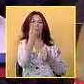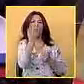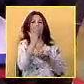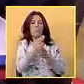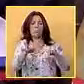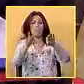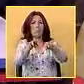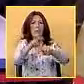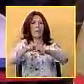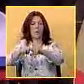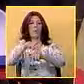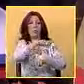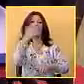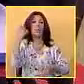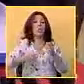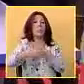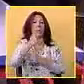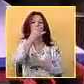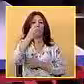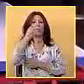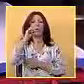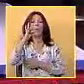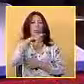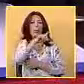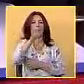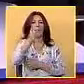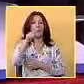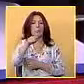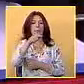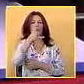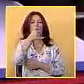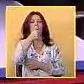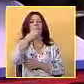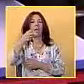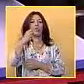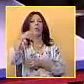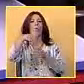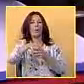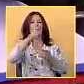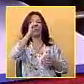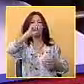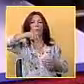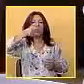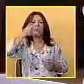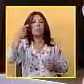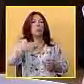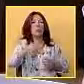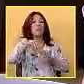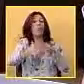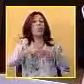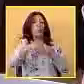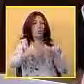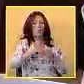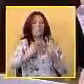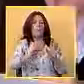nas europeias de 2004 15.500 votos, ou seja, 0,5% dos votos, o que